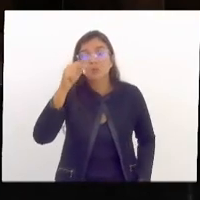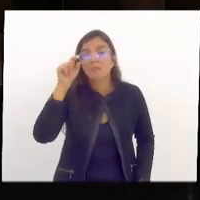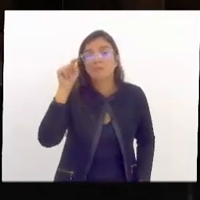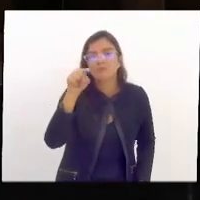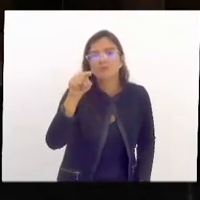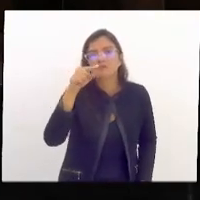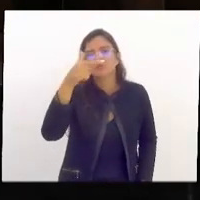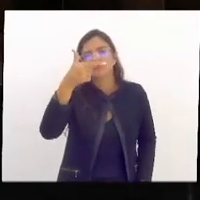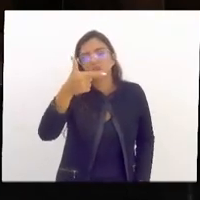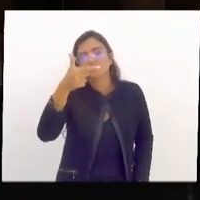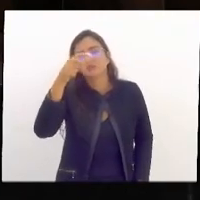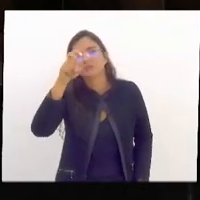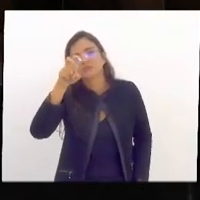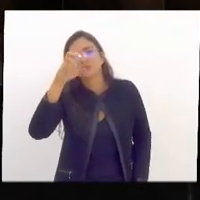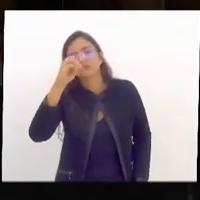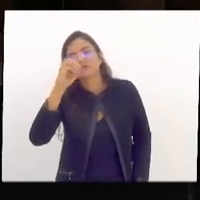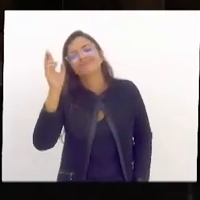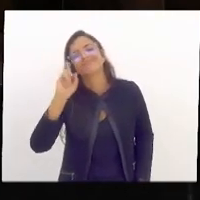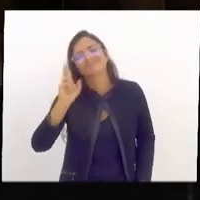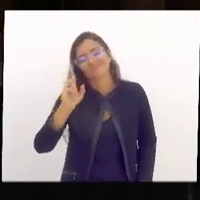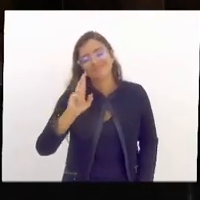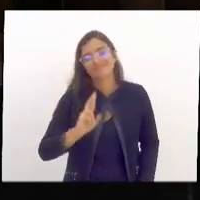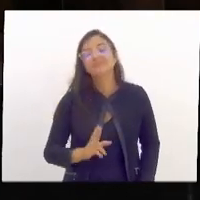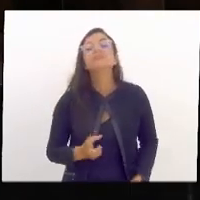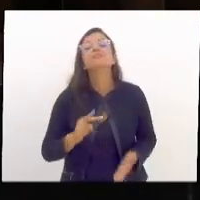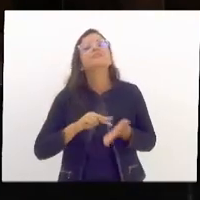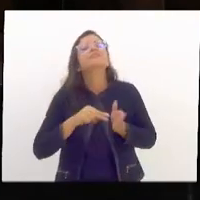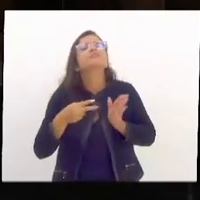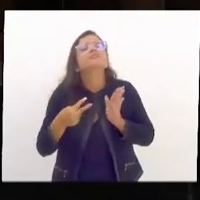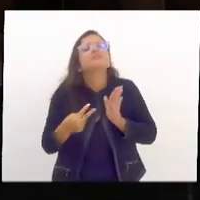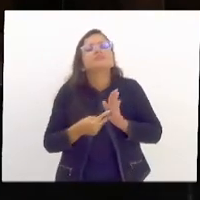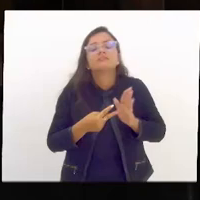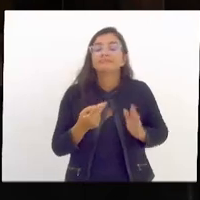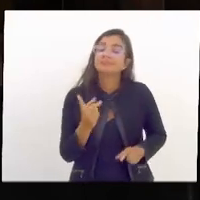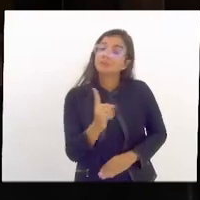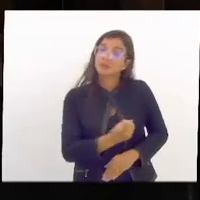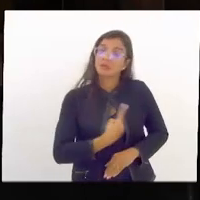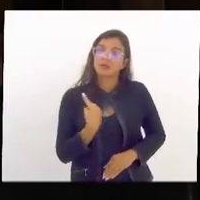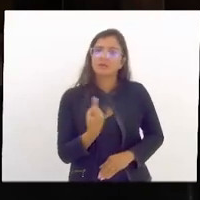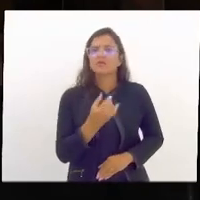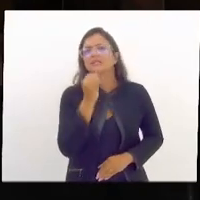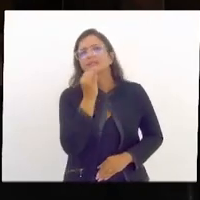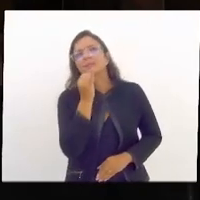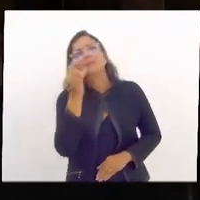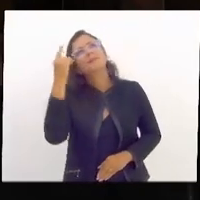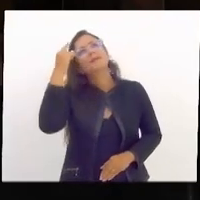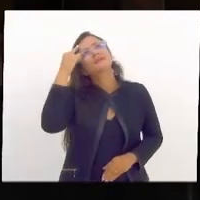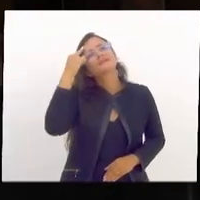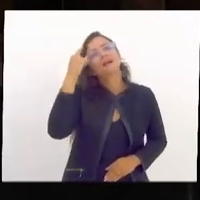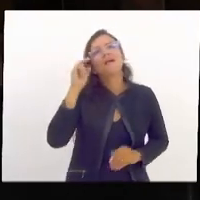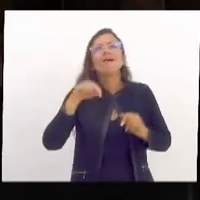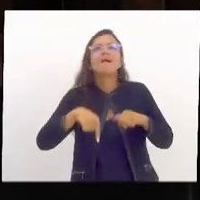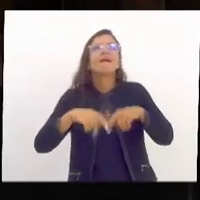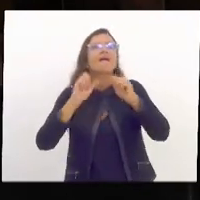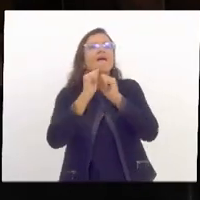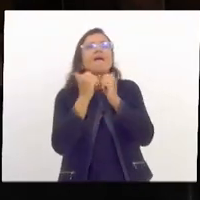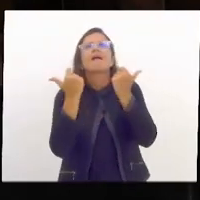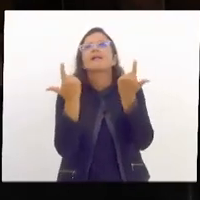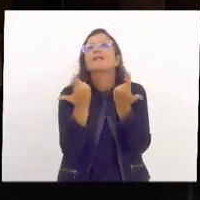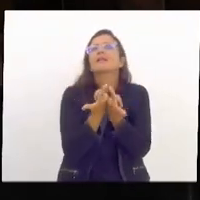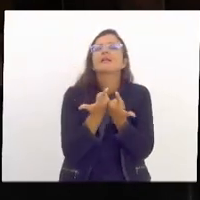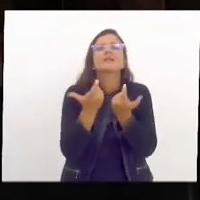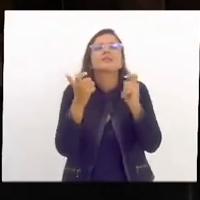R$ 21.250. Ou seja, a gente não pode pensar que a LERJ seja o